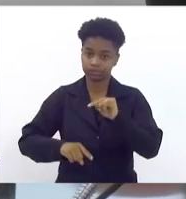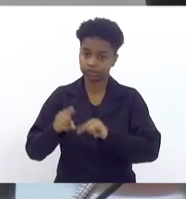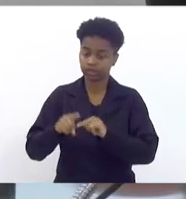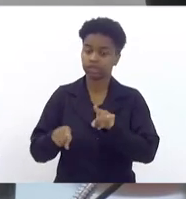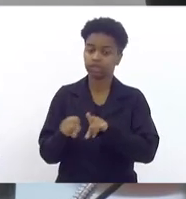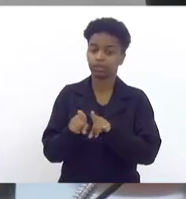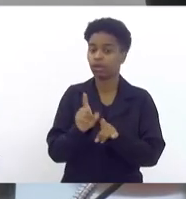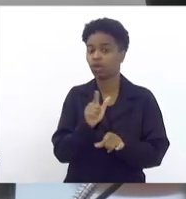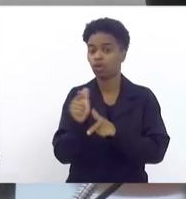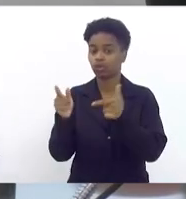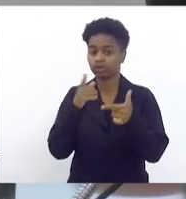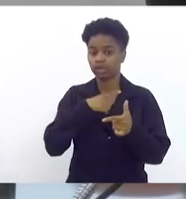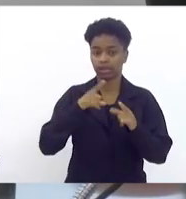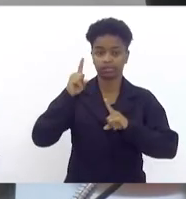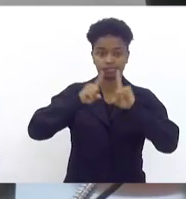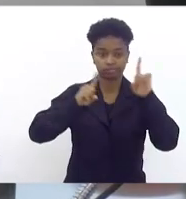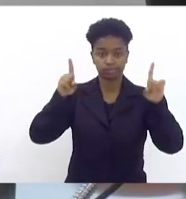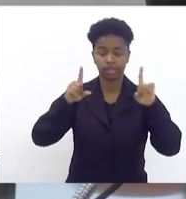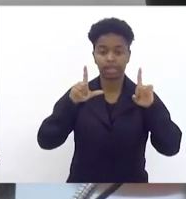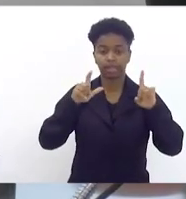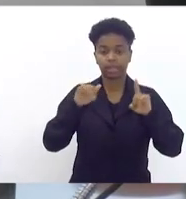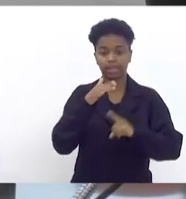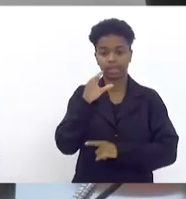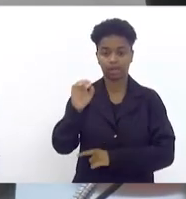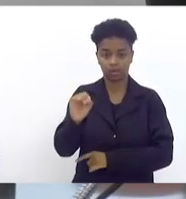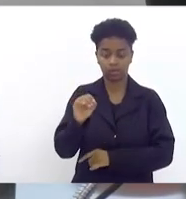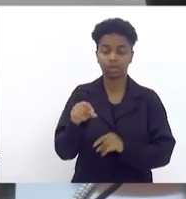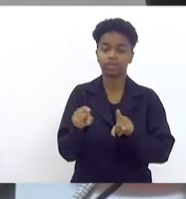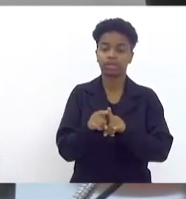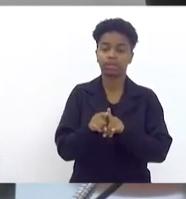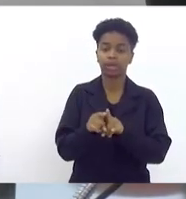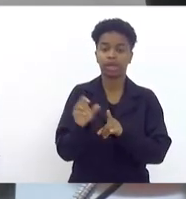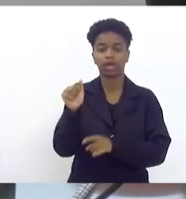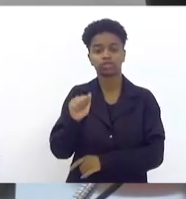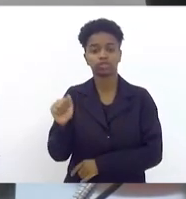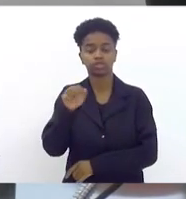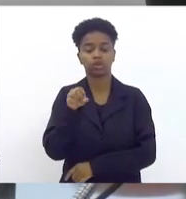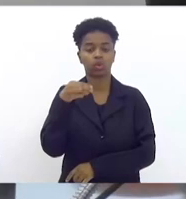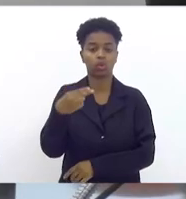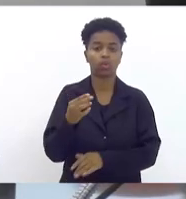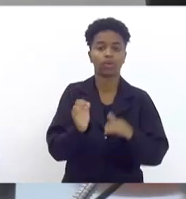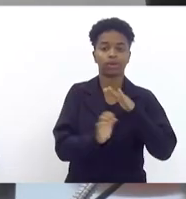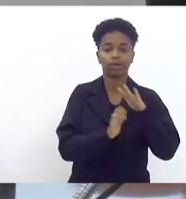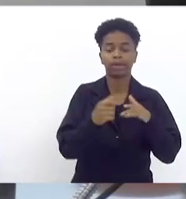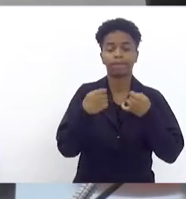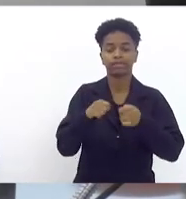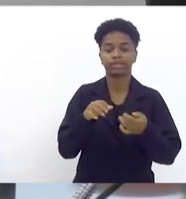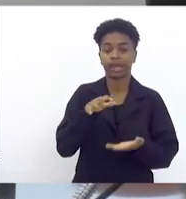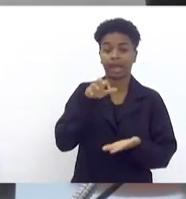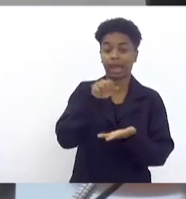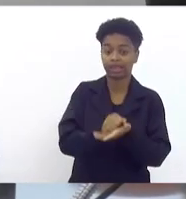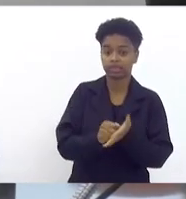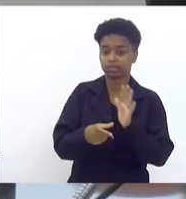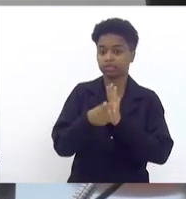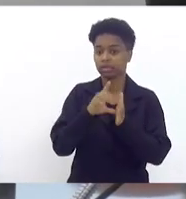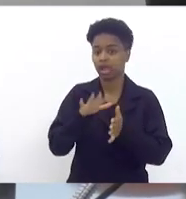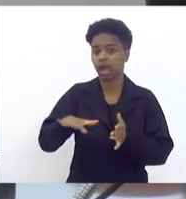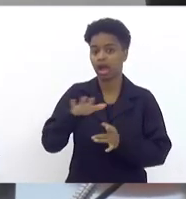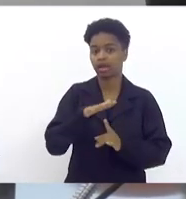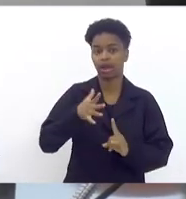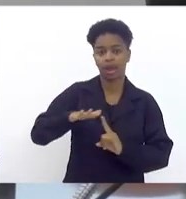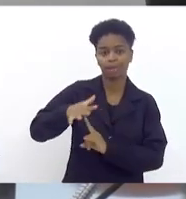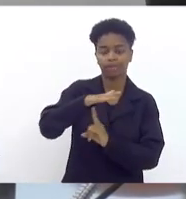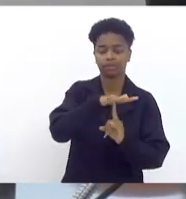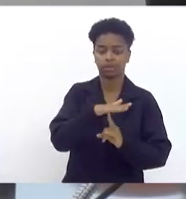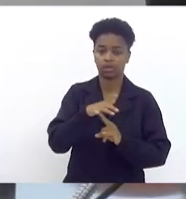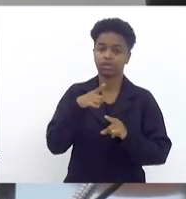ou participante de leilão de alienação. Prevê ainda que associações ou cooperativas deverão estar cadastradas no órgão ambiental,